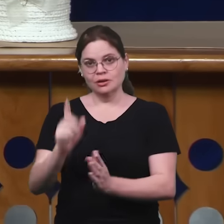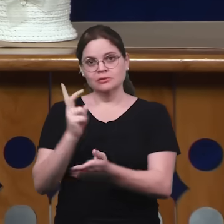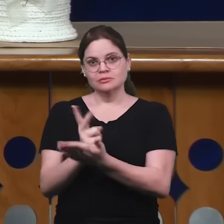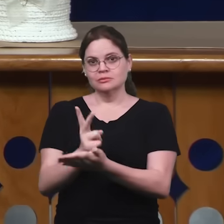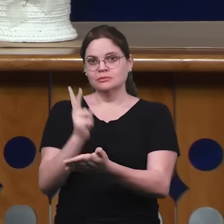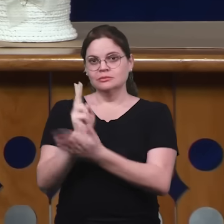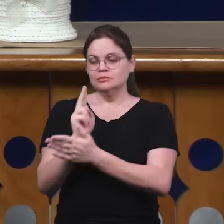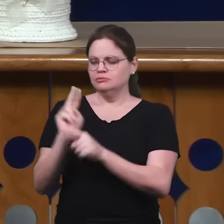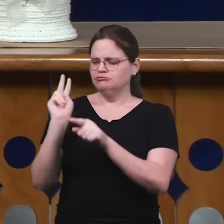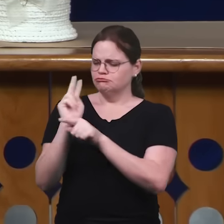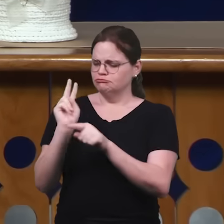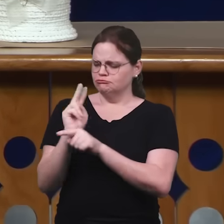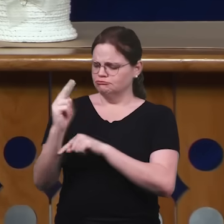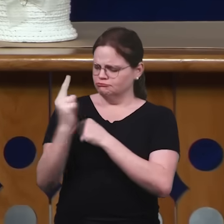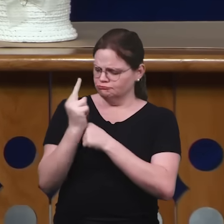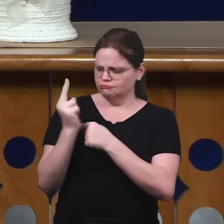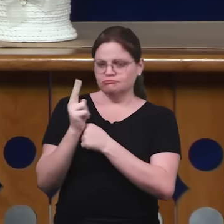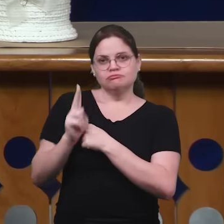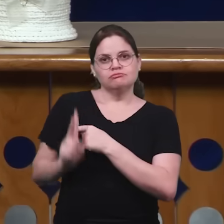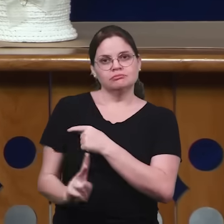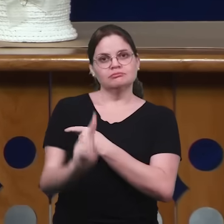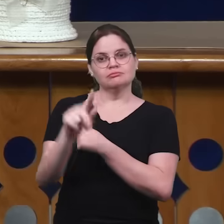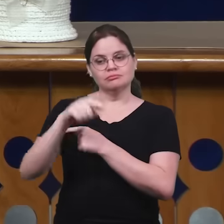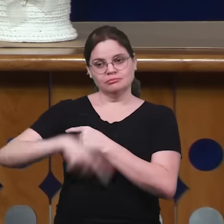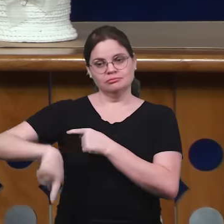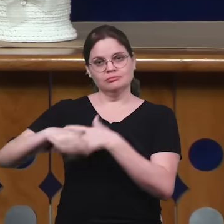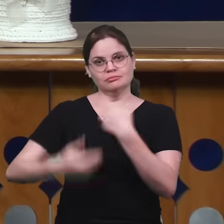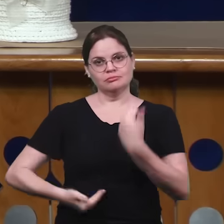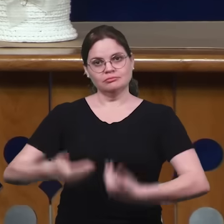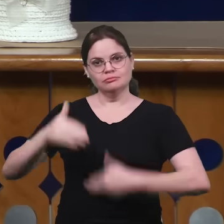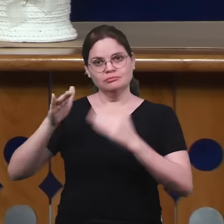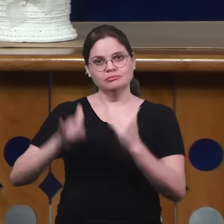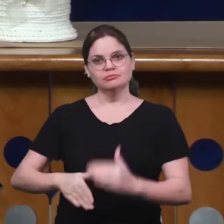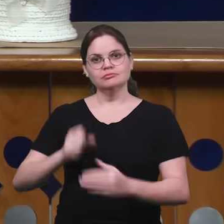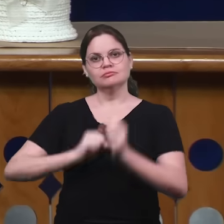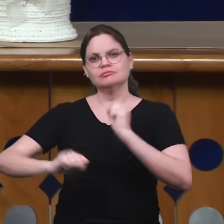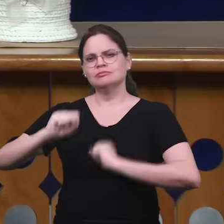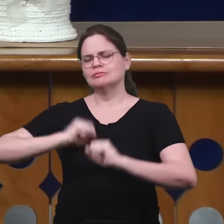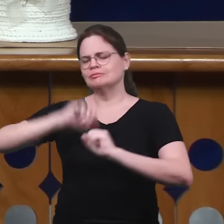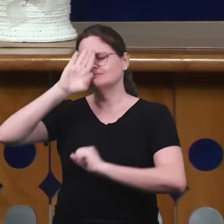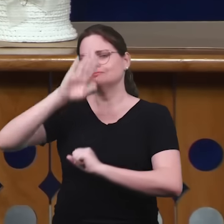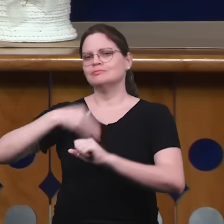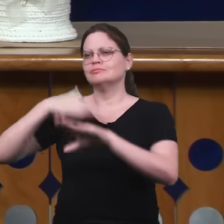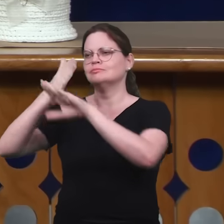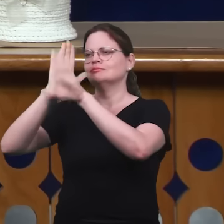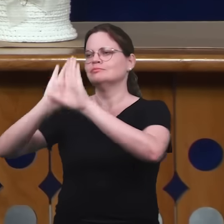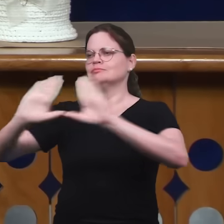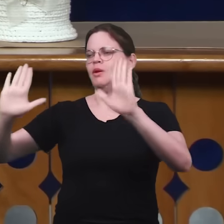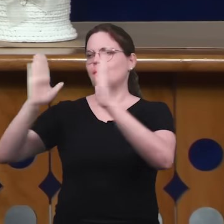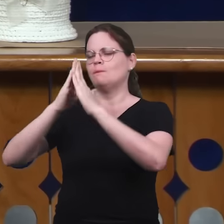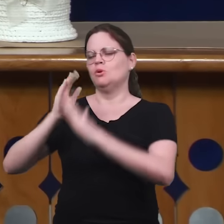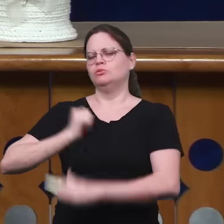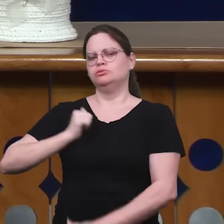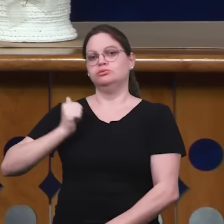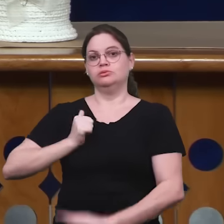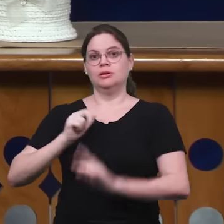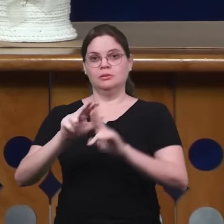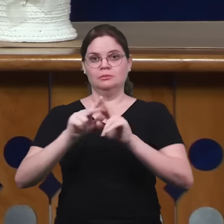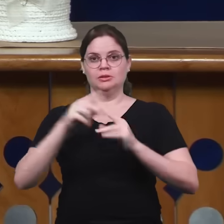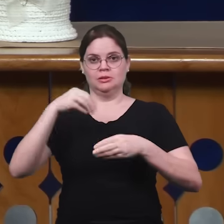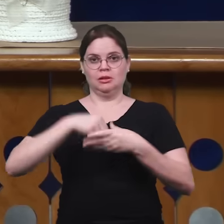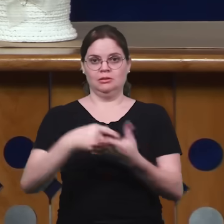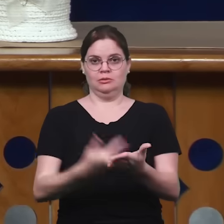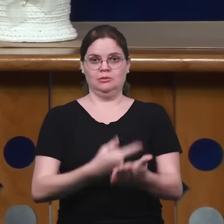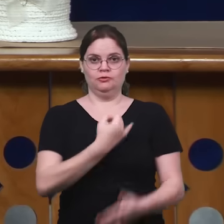e essa igreja, toda a sua expectativa é morar na eternidade. Por isso, lá no Evangelho de João, no